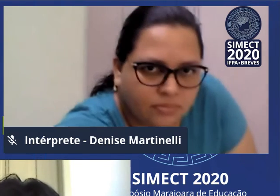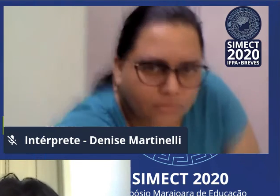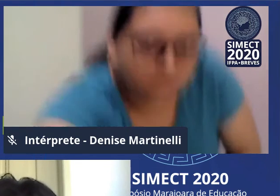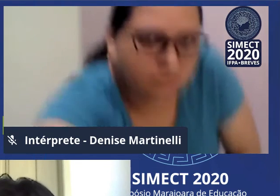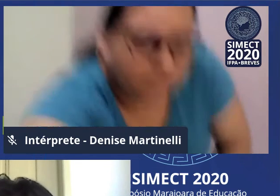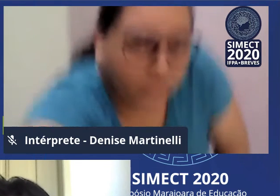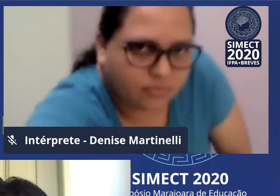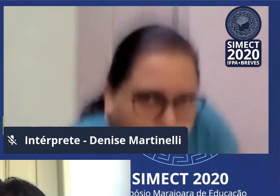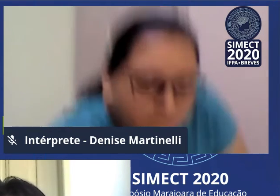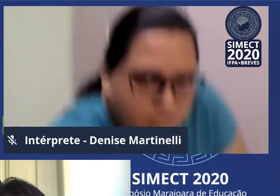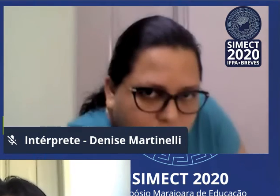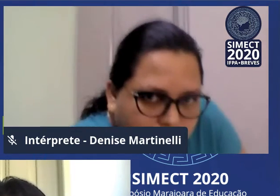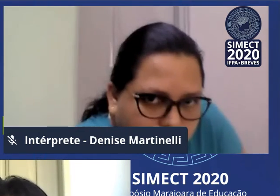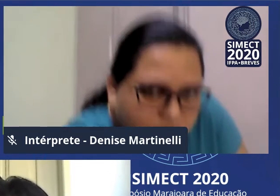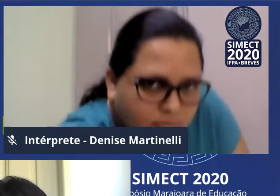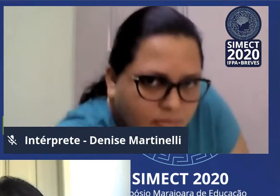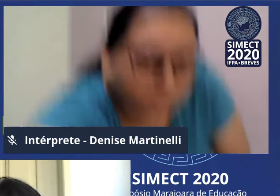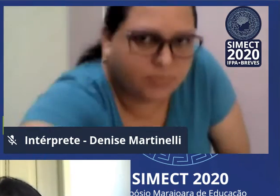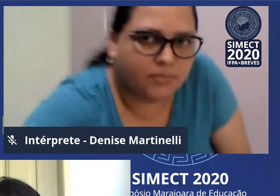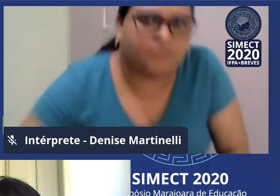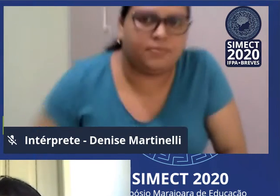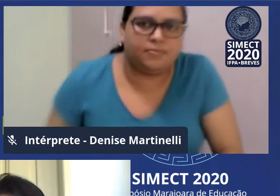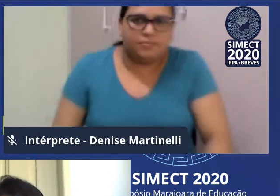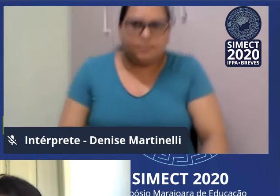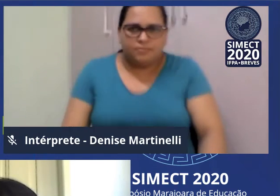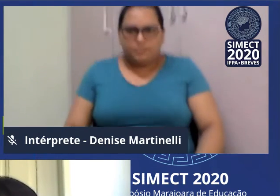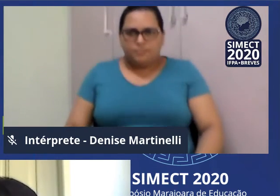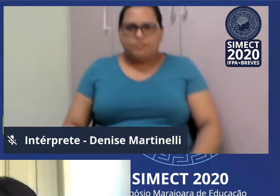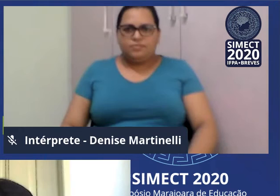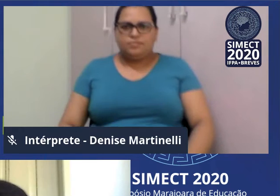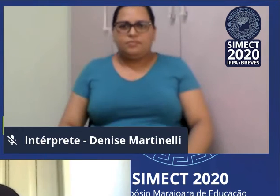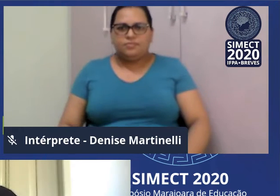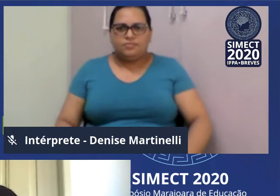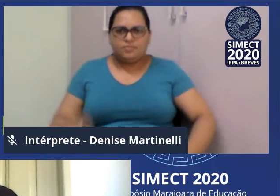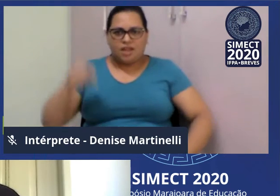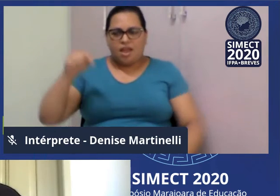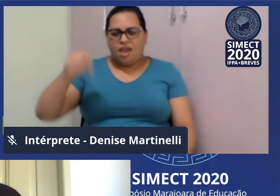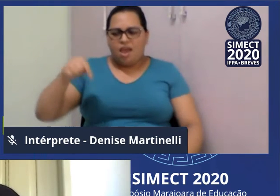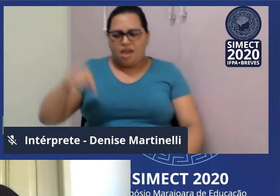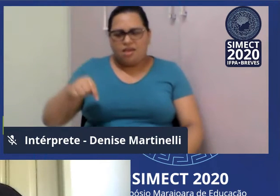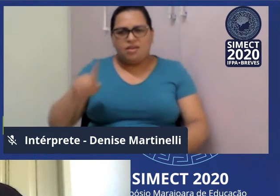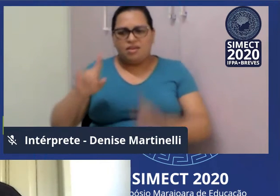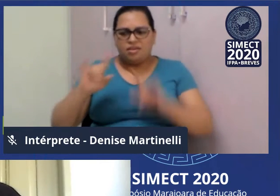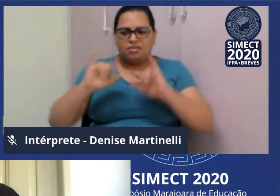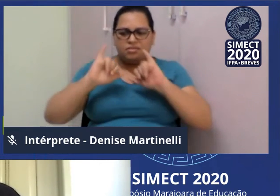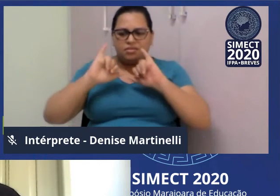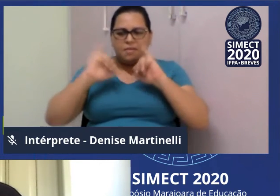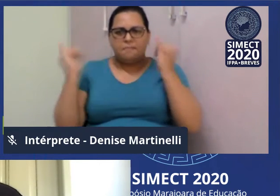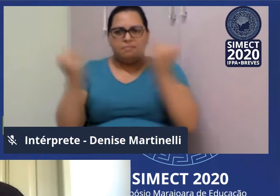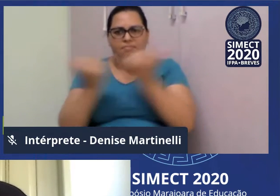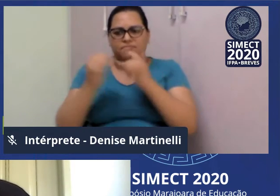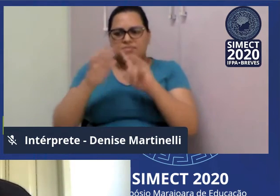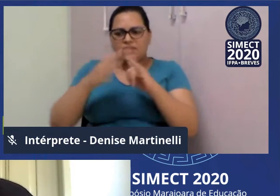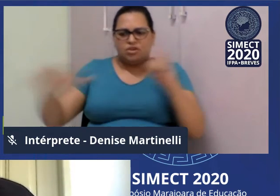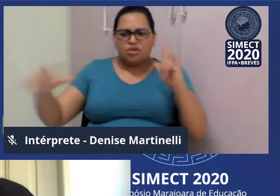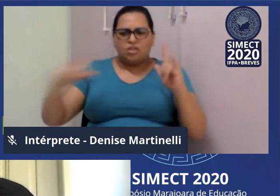que tem uma vasta rede hidrográfica, bastante rio, bastante água, e que tem um potencial